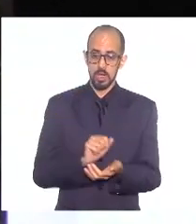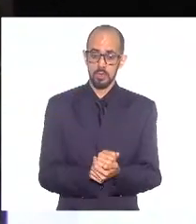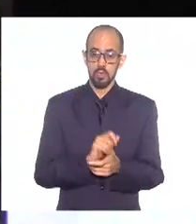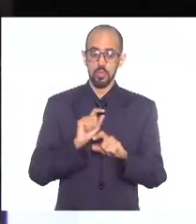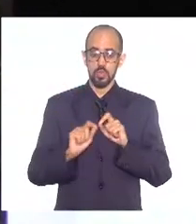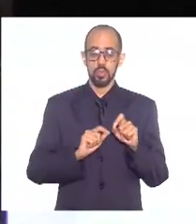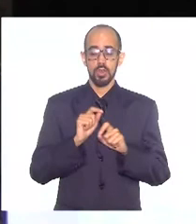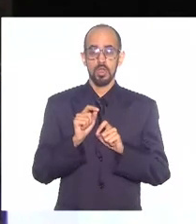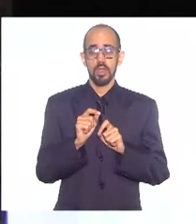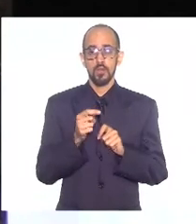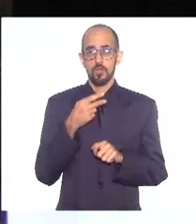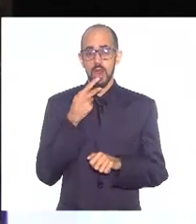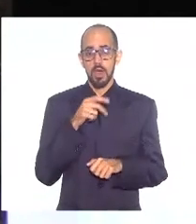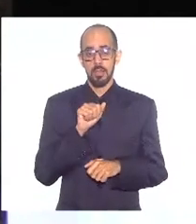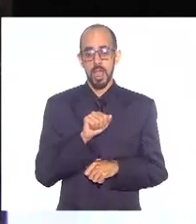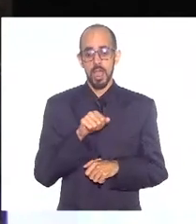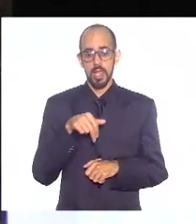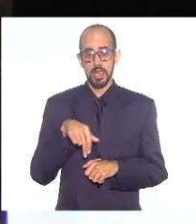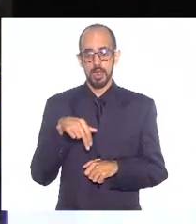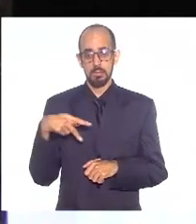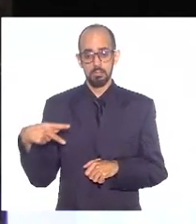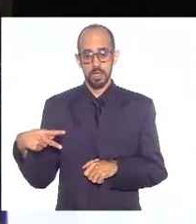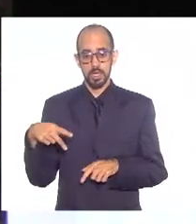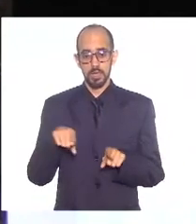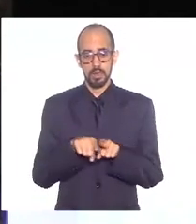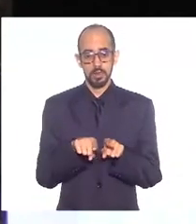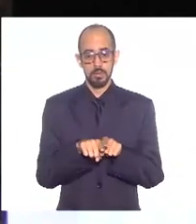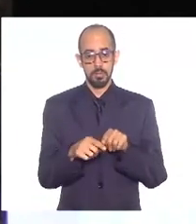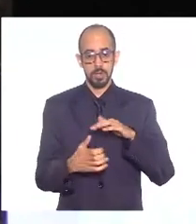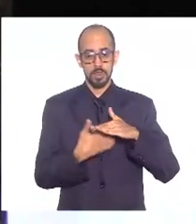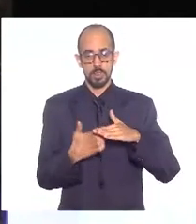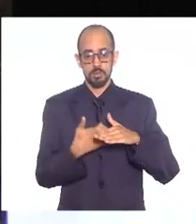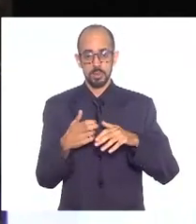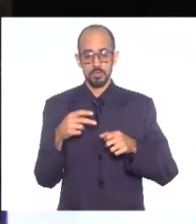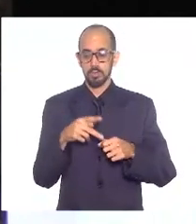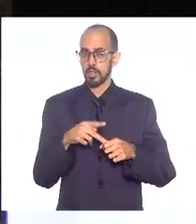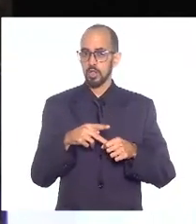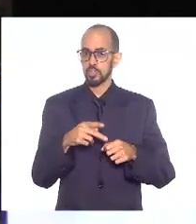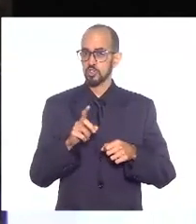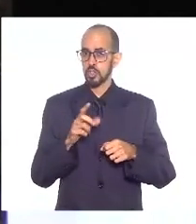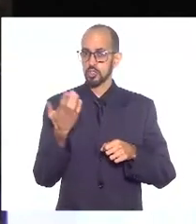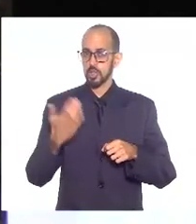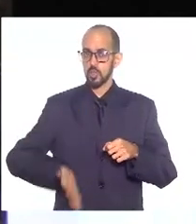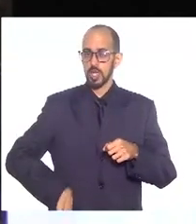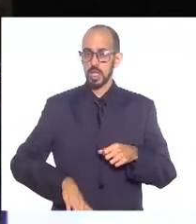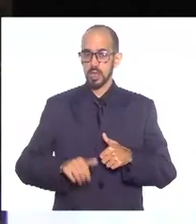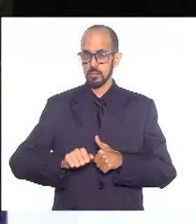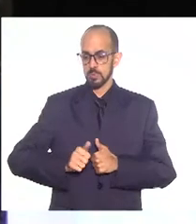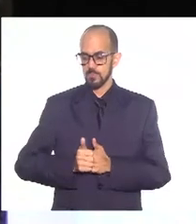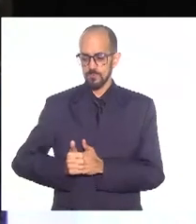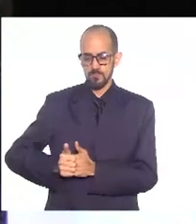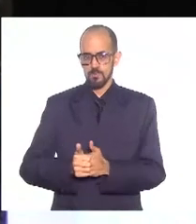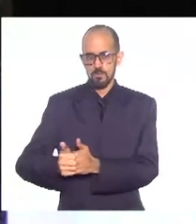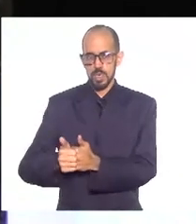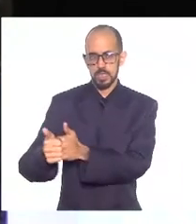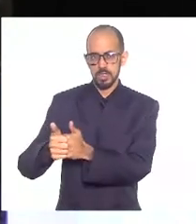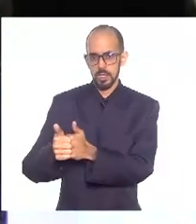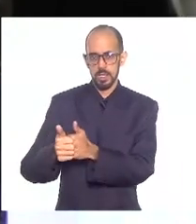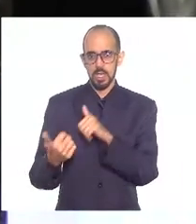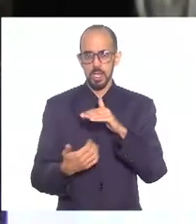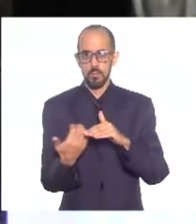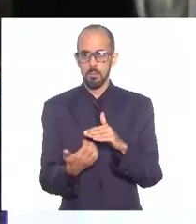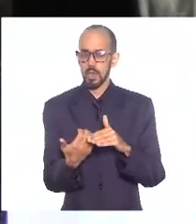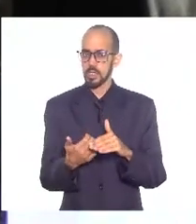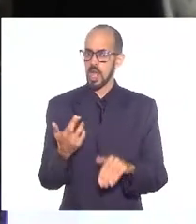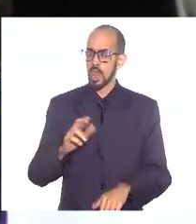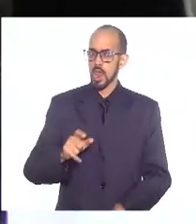dizer à ANP e às petroleiras, nós não queremos perseguir nenhuma empresa que produz petróleo do Estado do Rio de Janeiro.